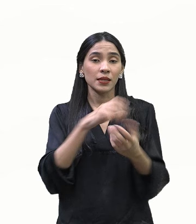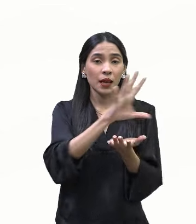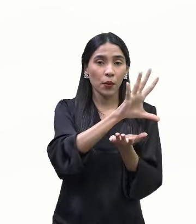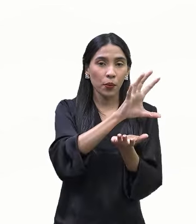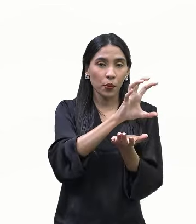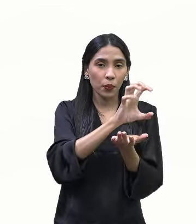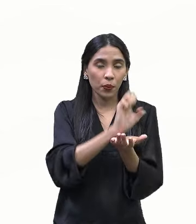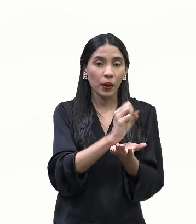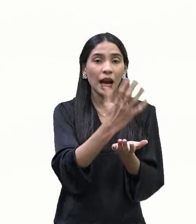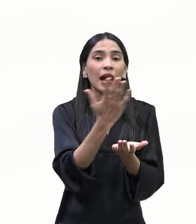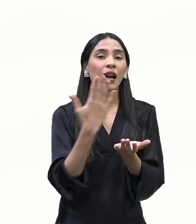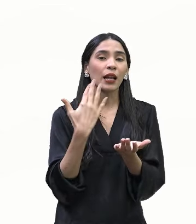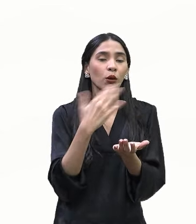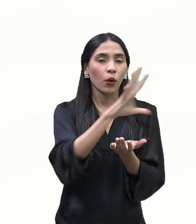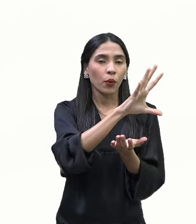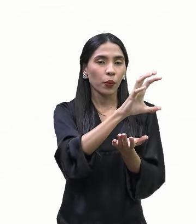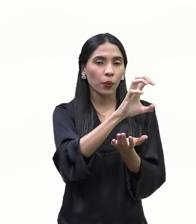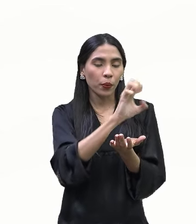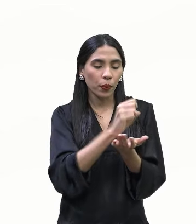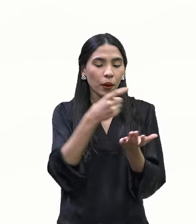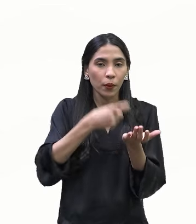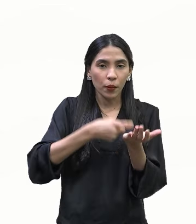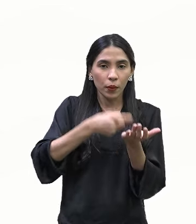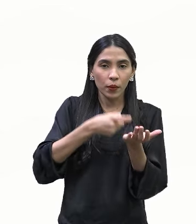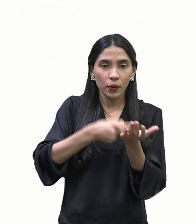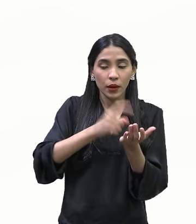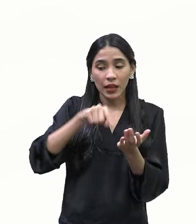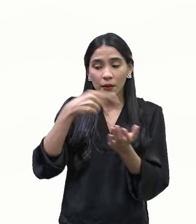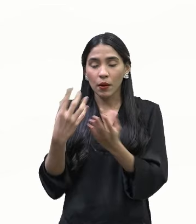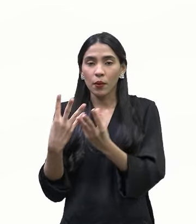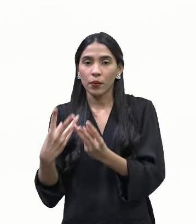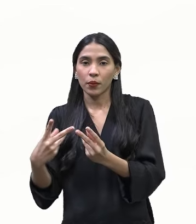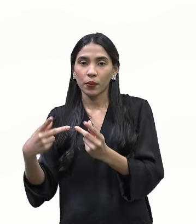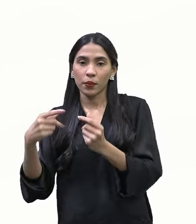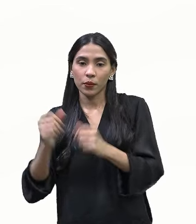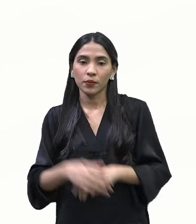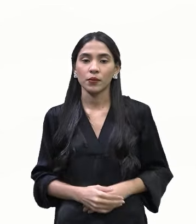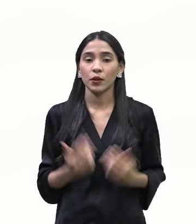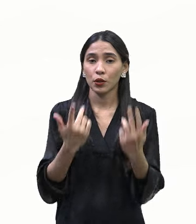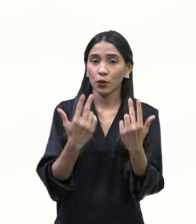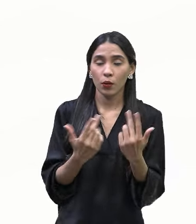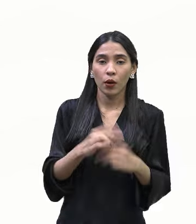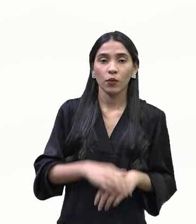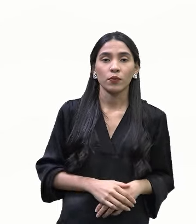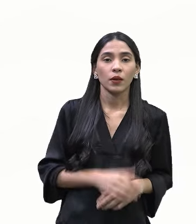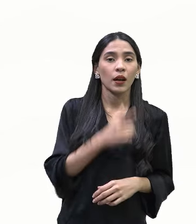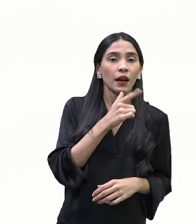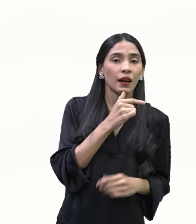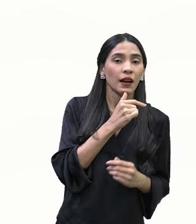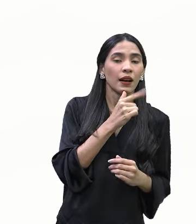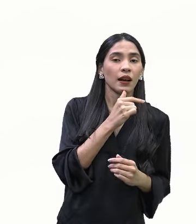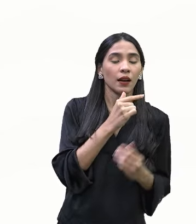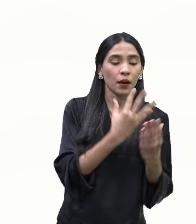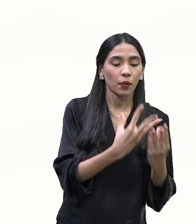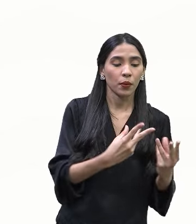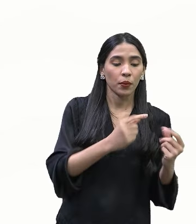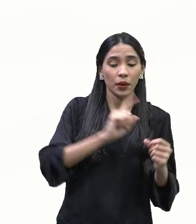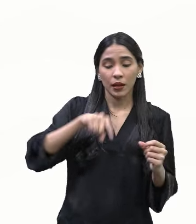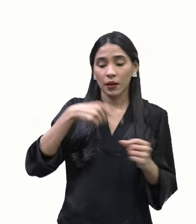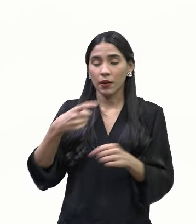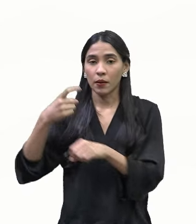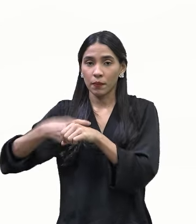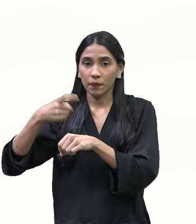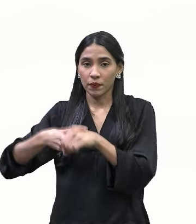absorver calor do meio. Da mesma forma, quando a gente vai do líquido para o gasoso, nós temos aí